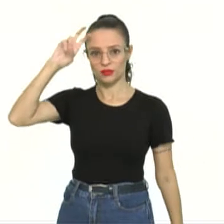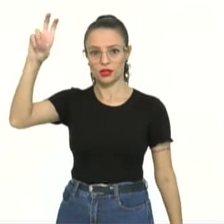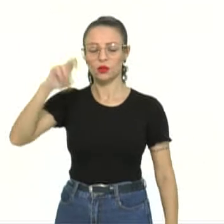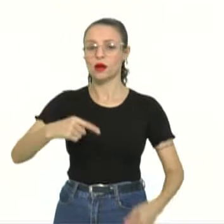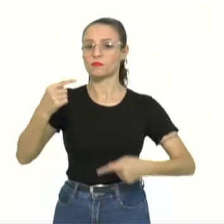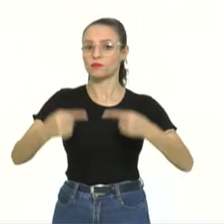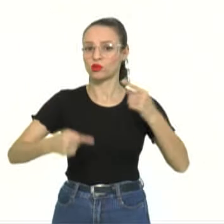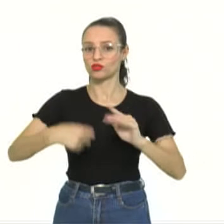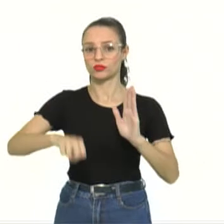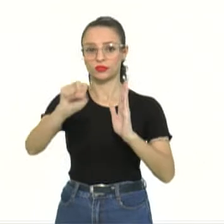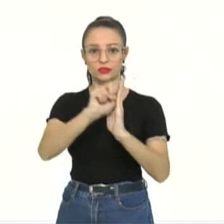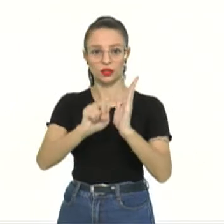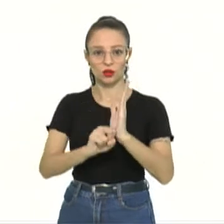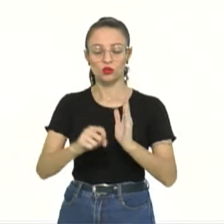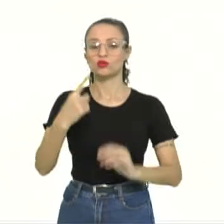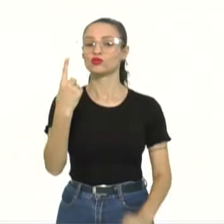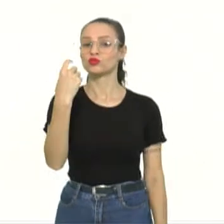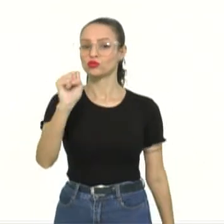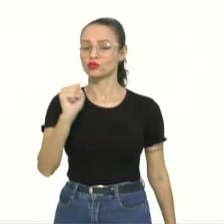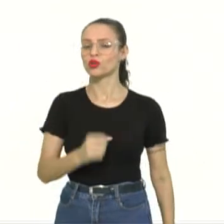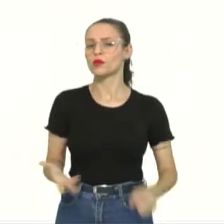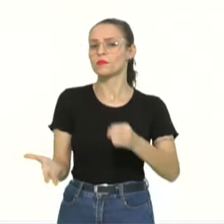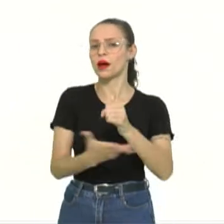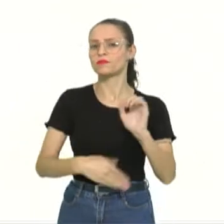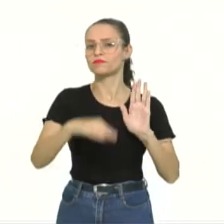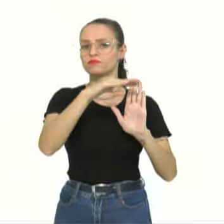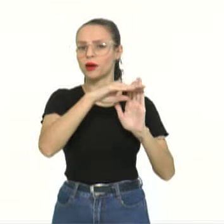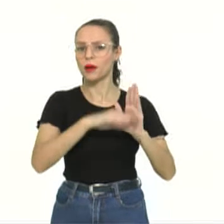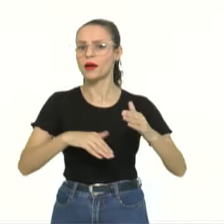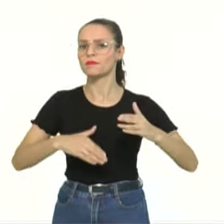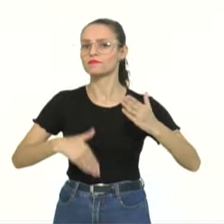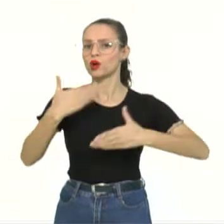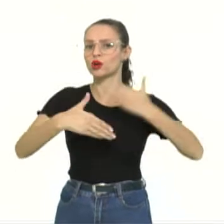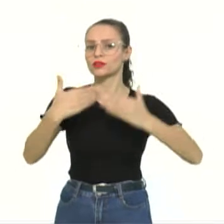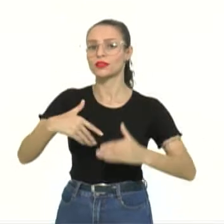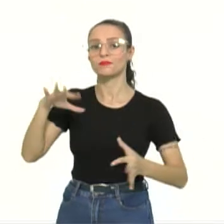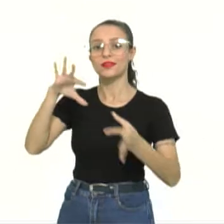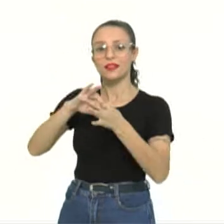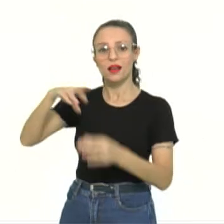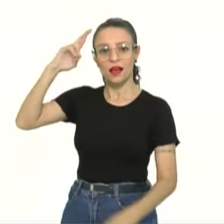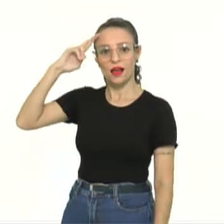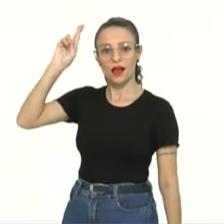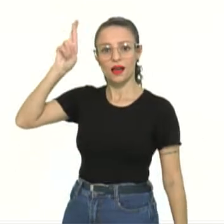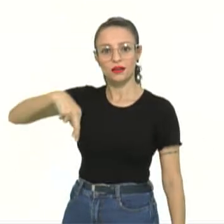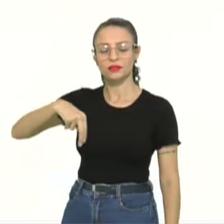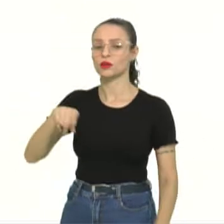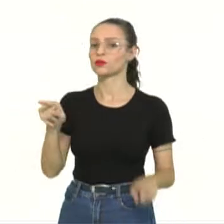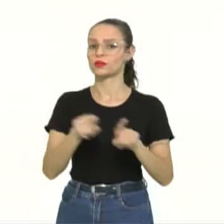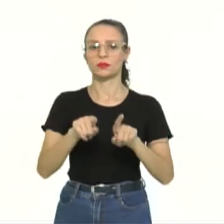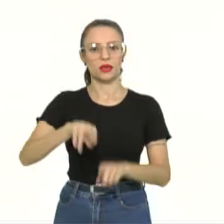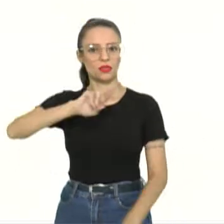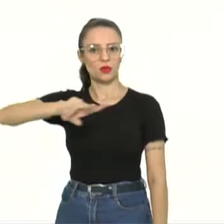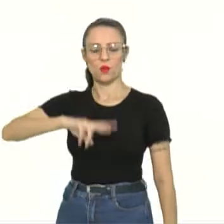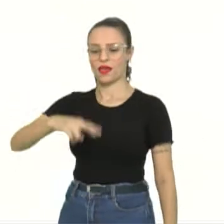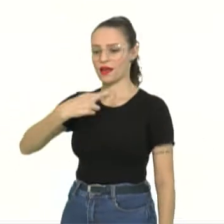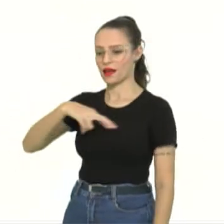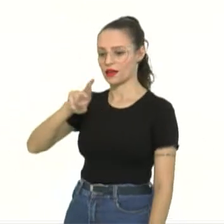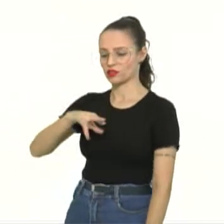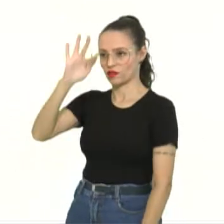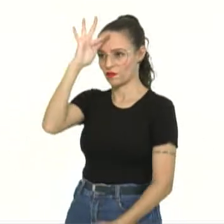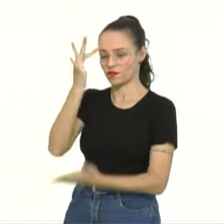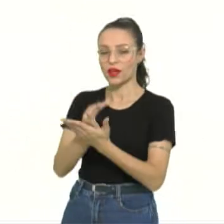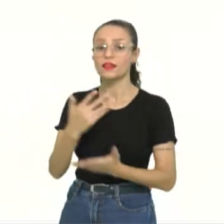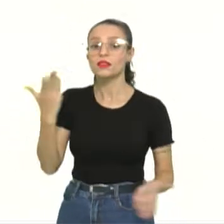do século 18 e fundamentou o progresso na razão humana e não mais na fé religiosa